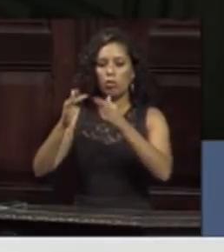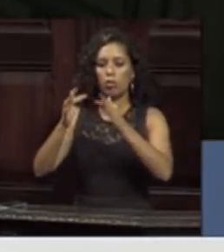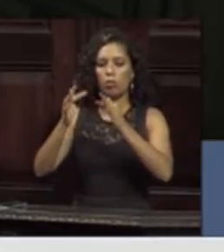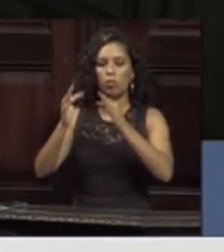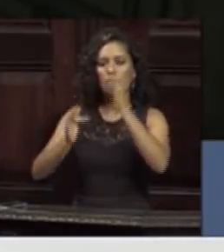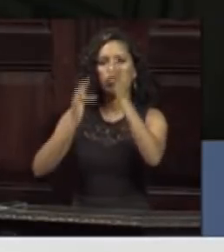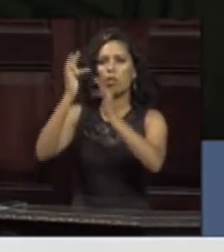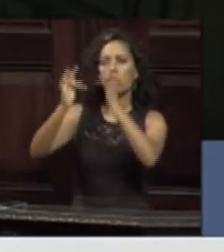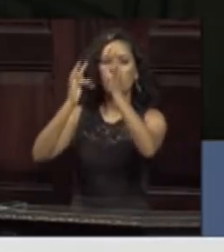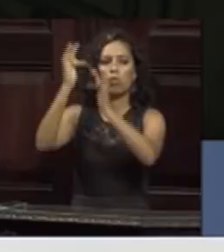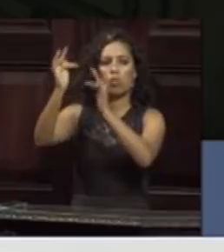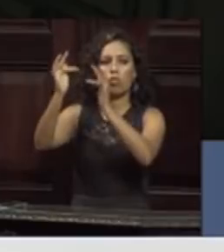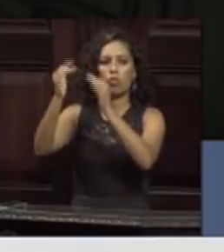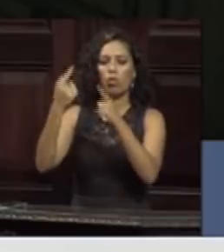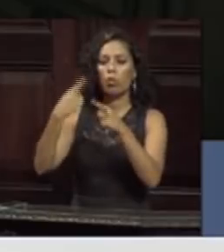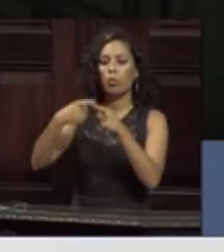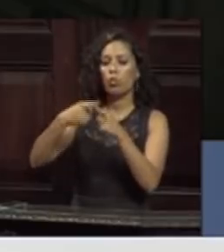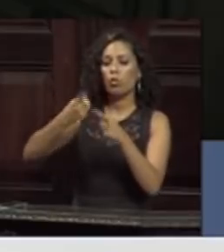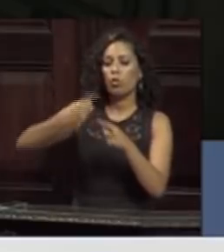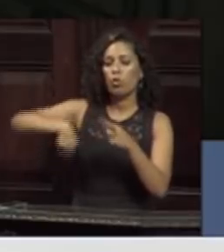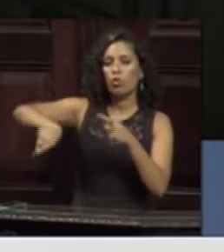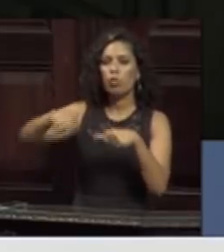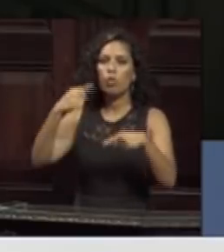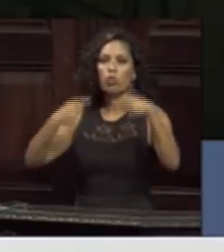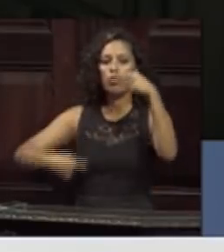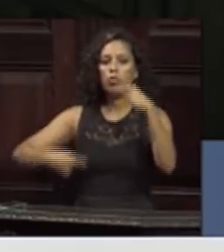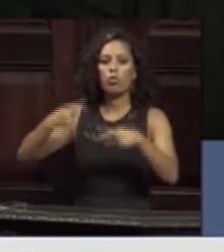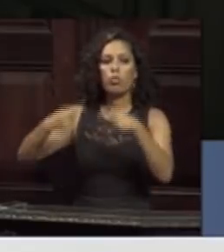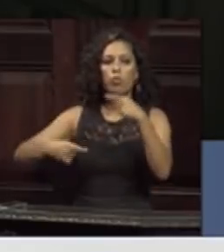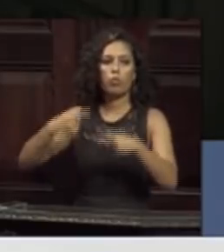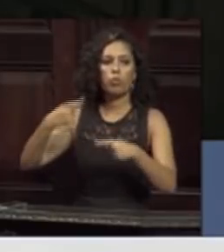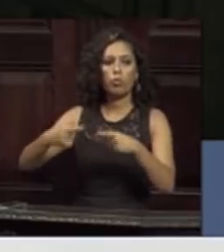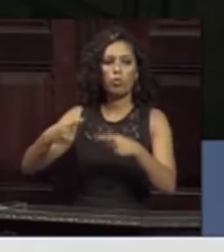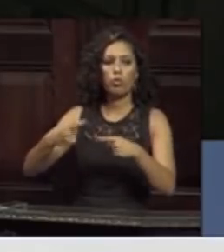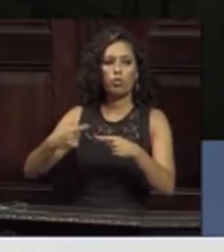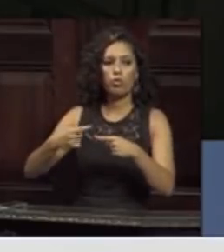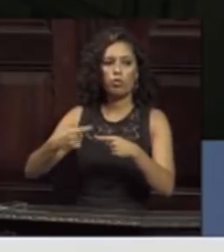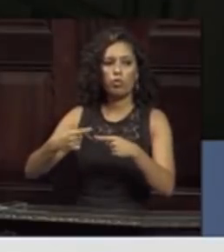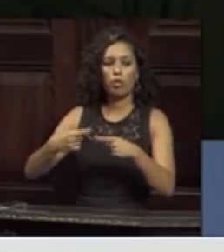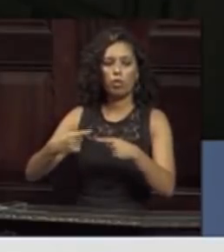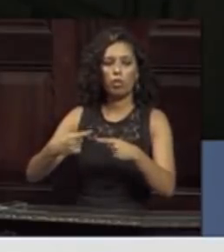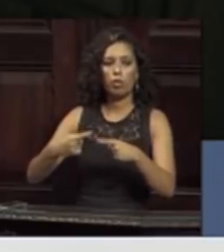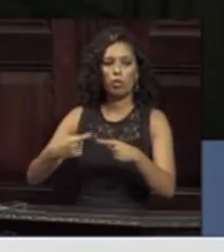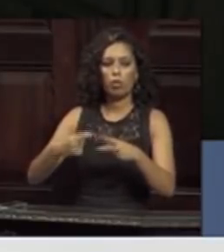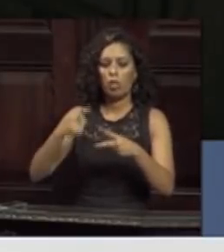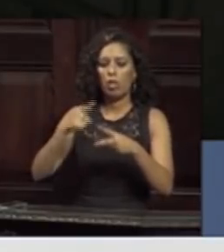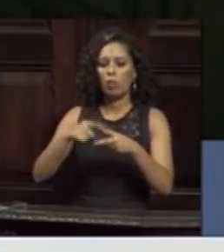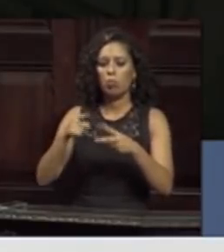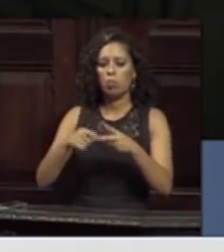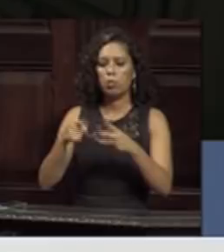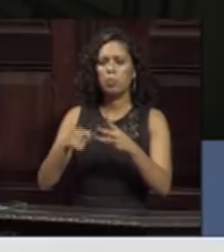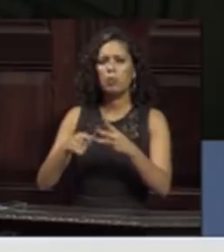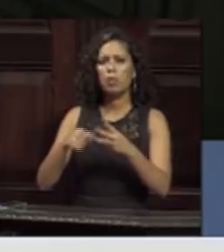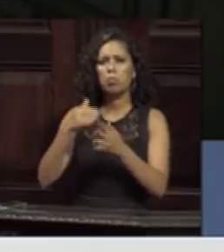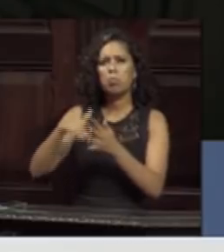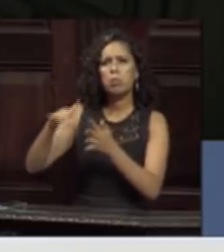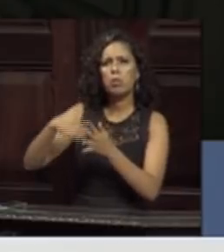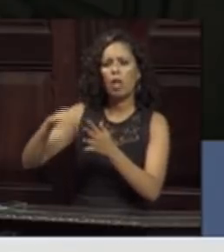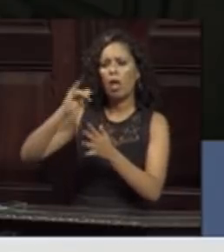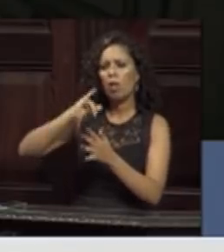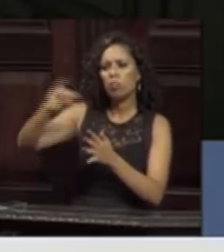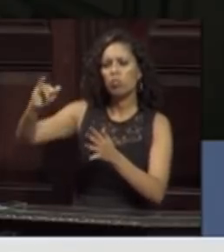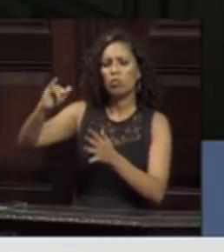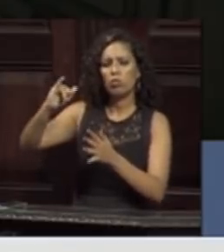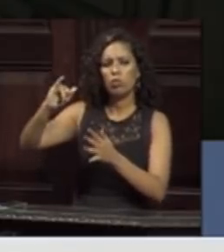presidente, nós estamos discutindo hoje uma das 3 mensagens encaminhadas pelo governo acerca